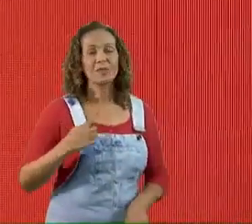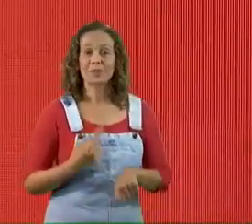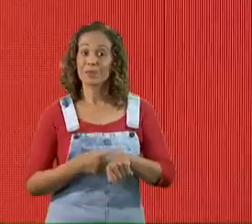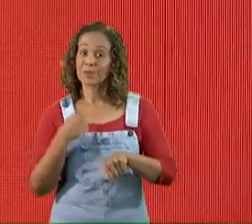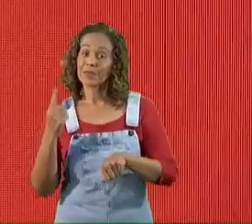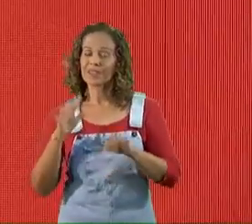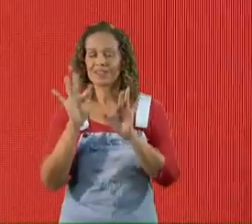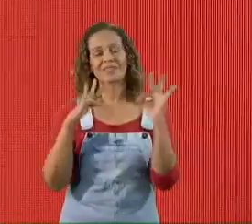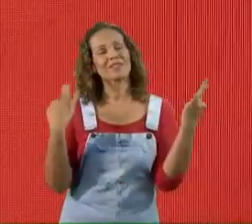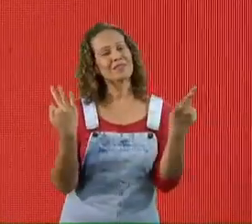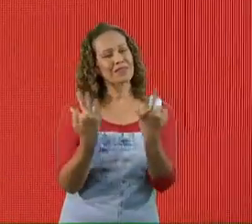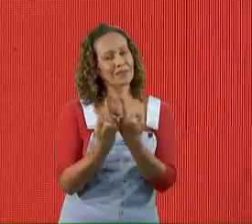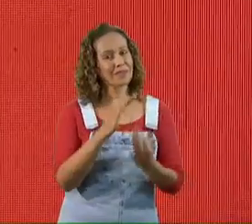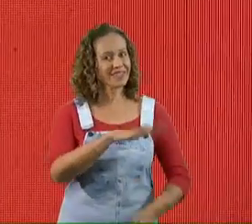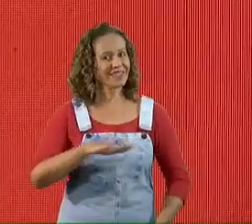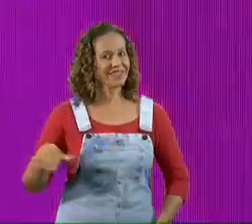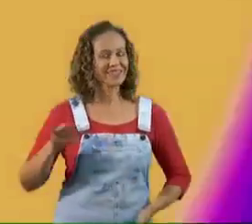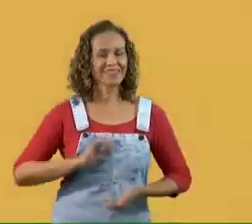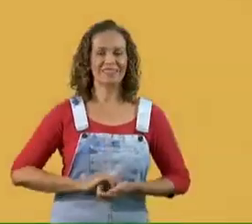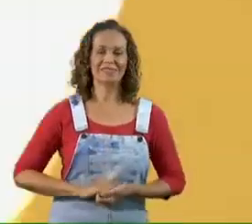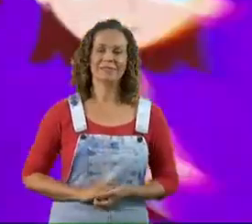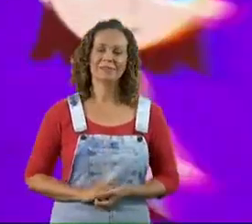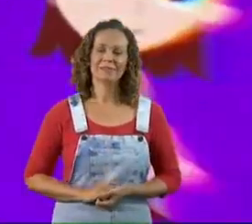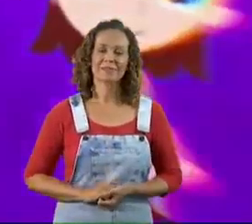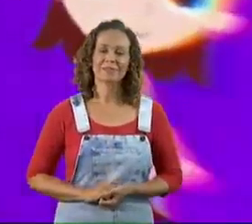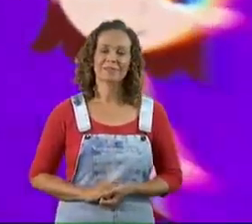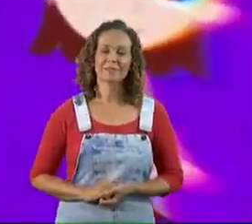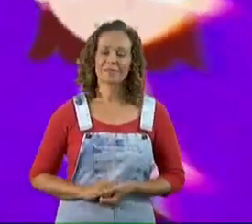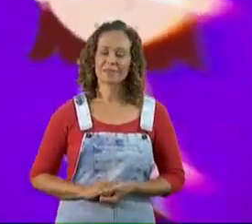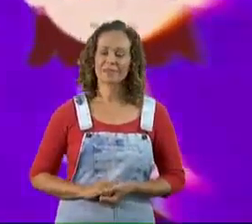momento Família Kids.